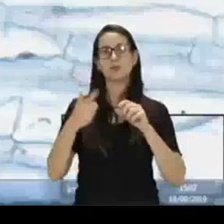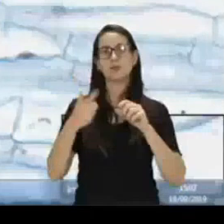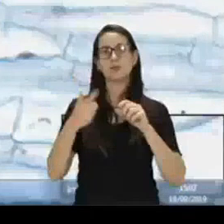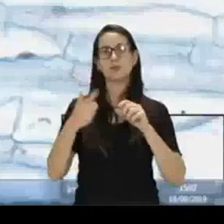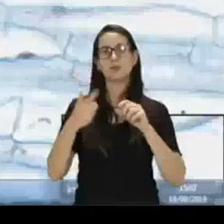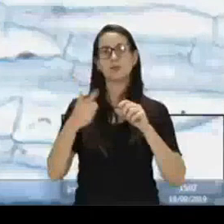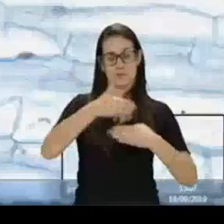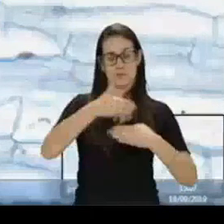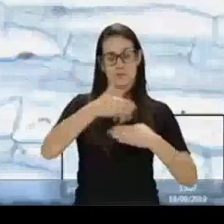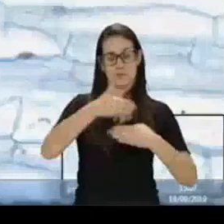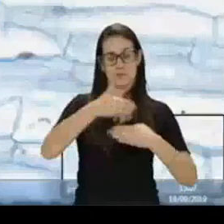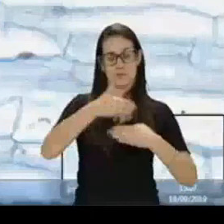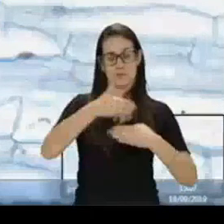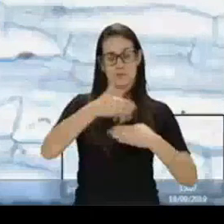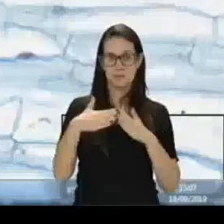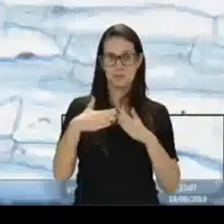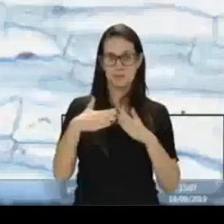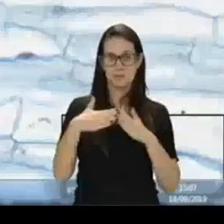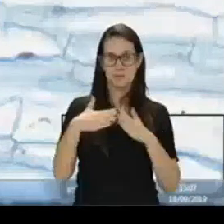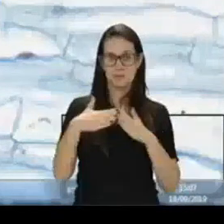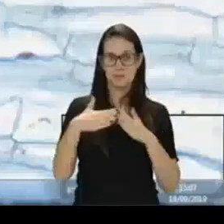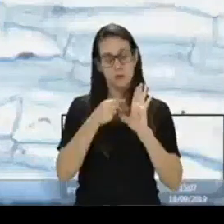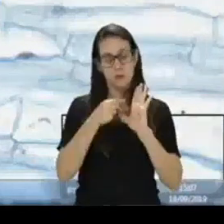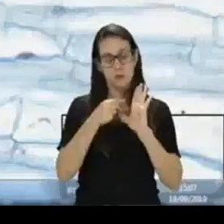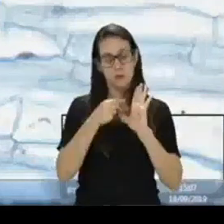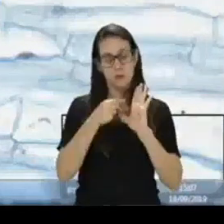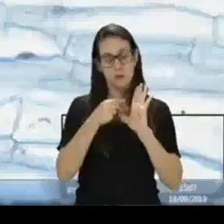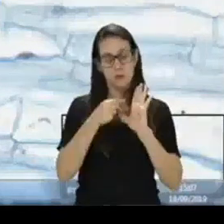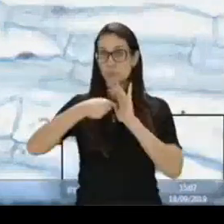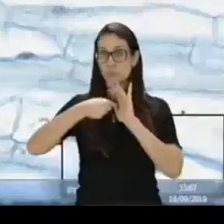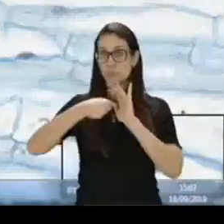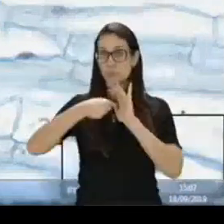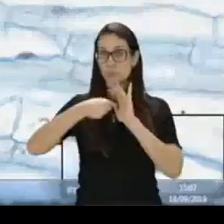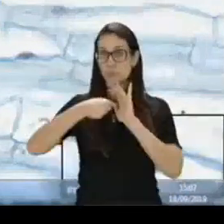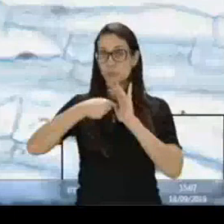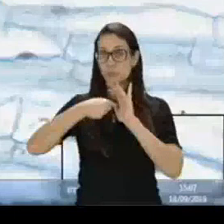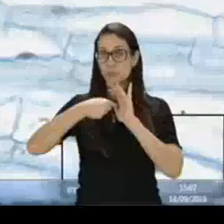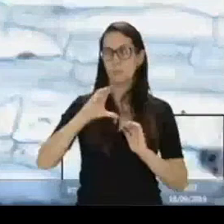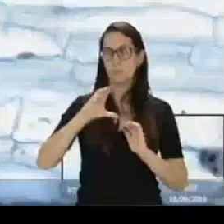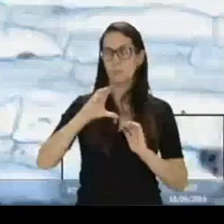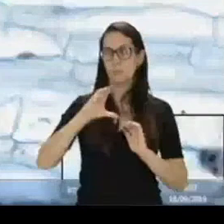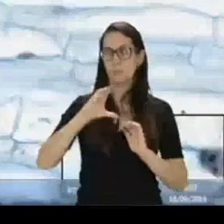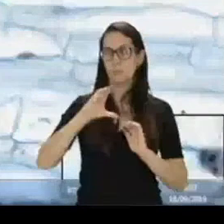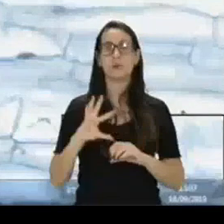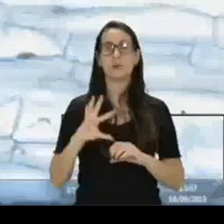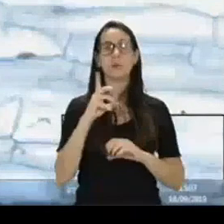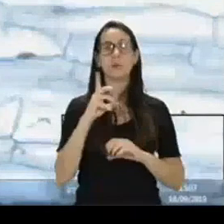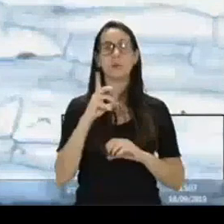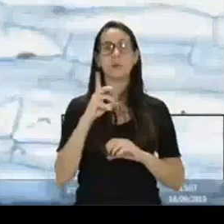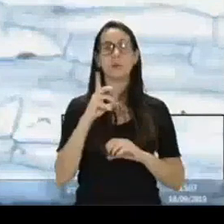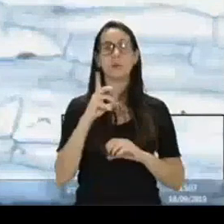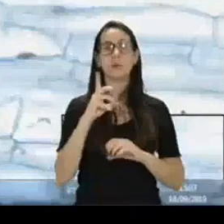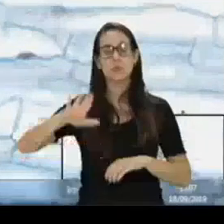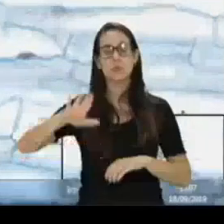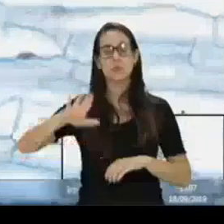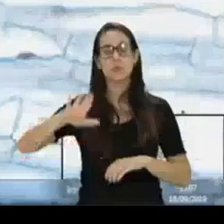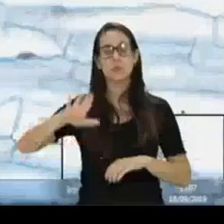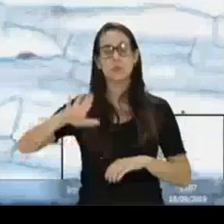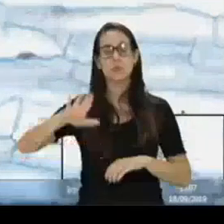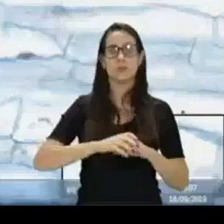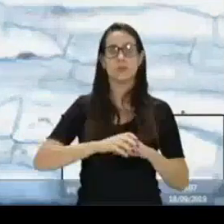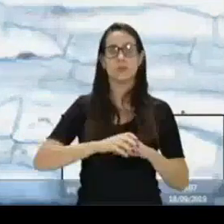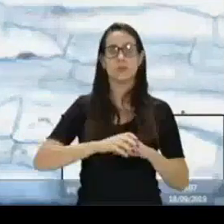celular delimitando, região nuclear comprimida aqui nessa extremidade da célula e todo esse espaço